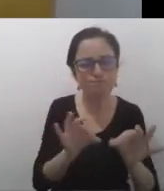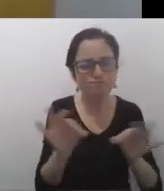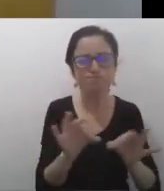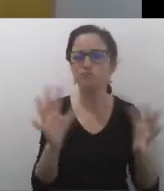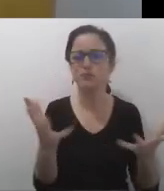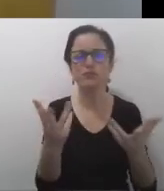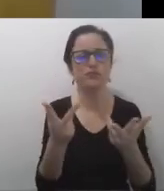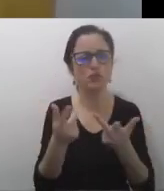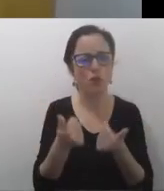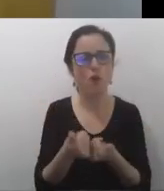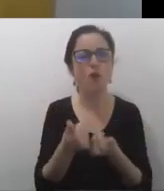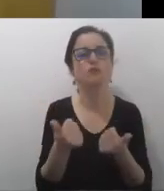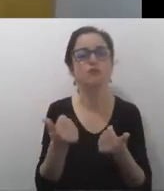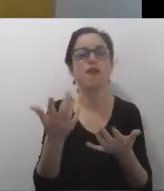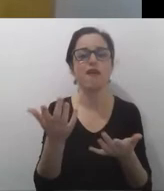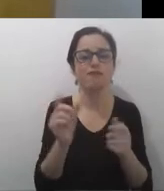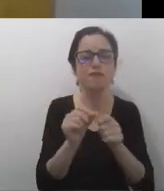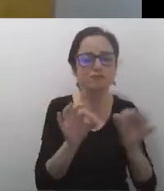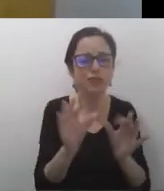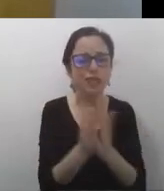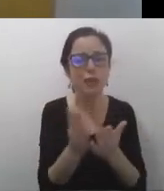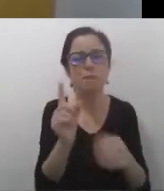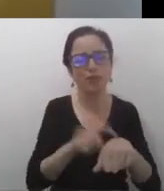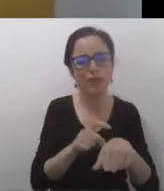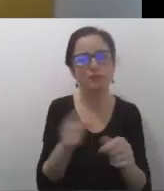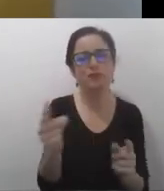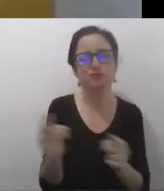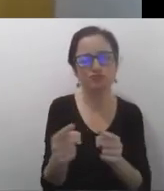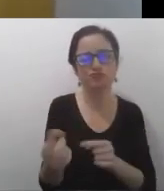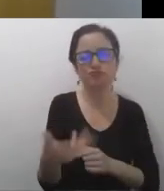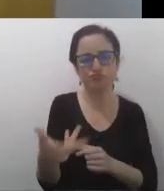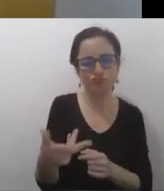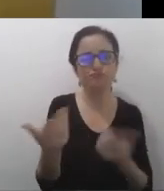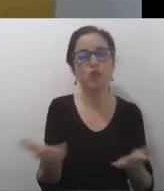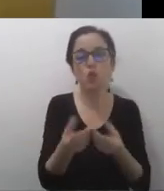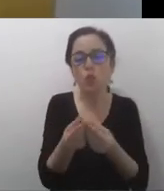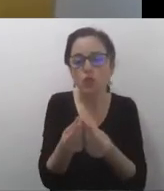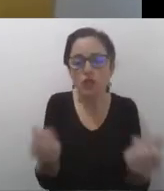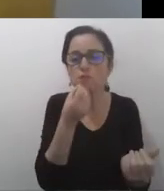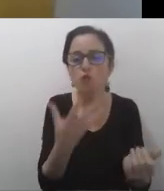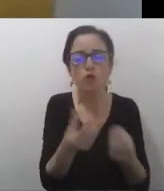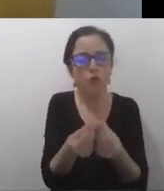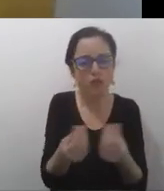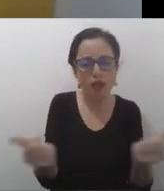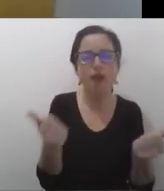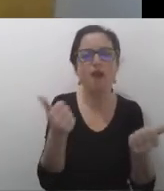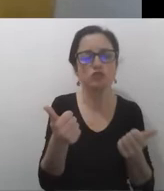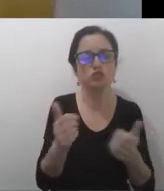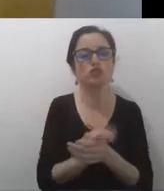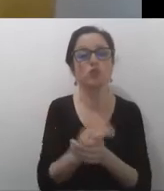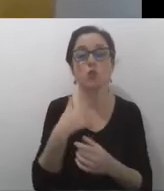negócio extraordinário, que foi fazer esse livro num tempo recorde e com a qualidade que ele acabou